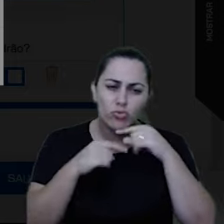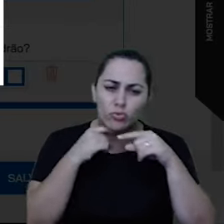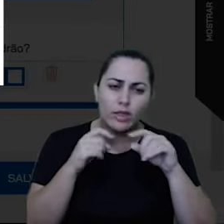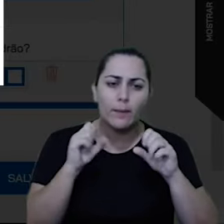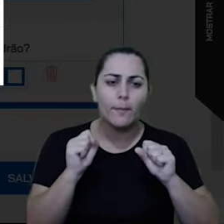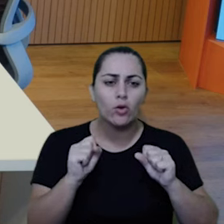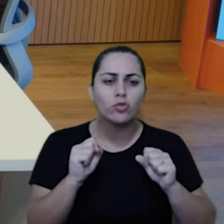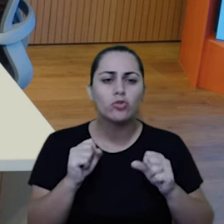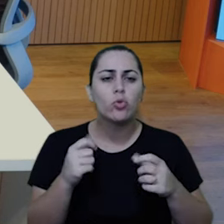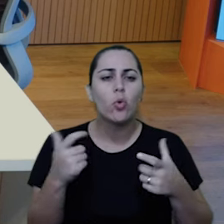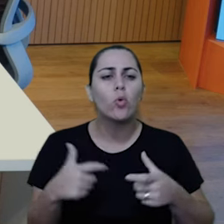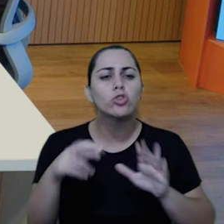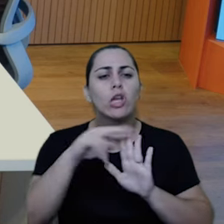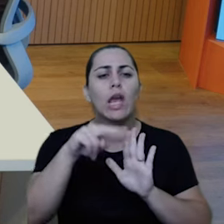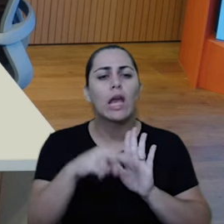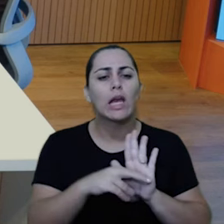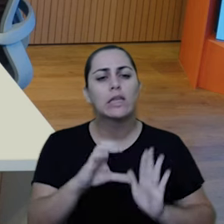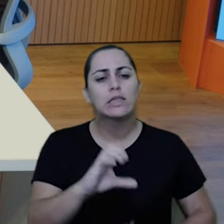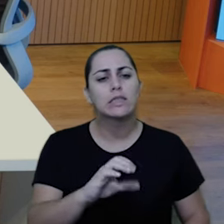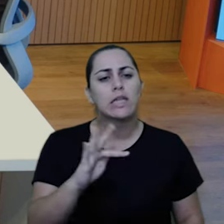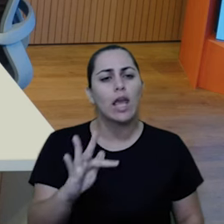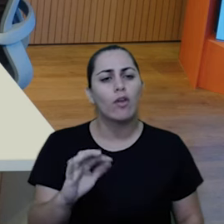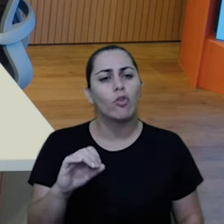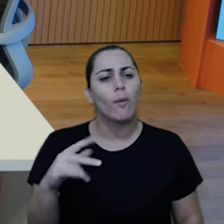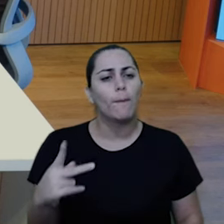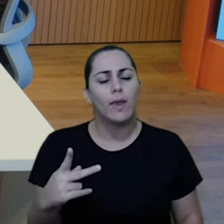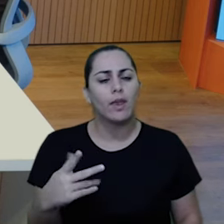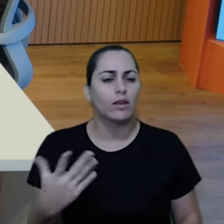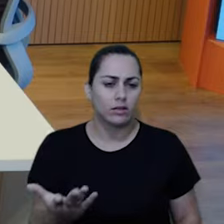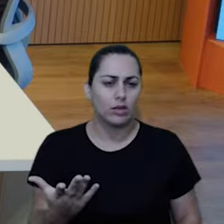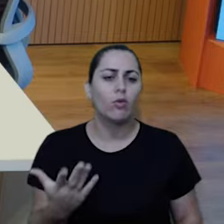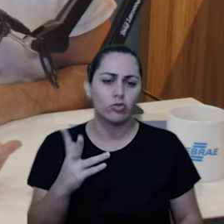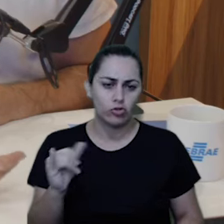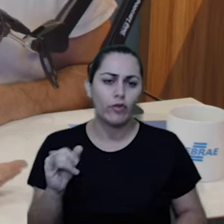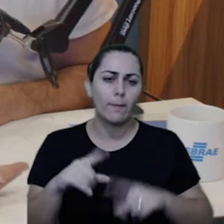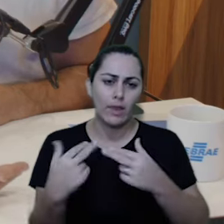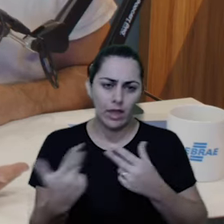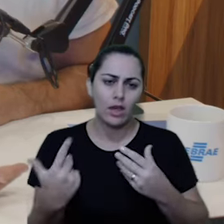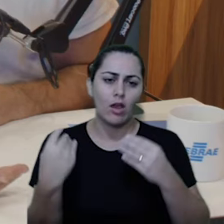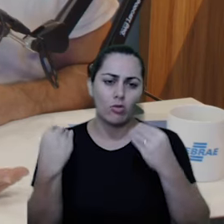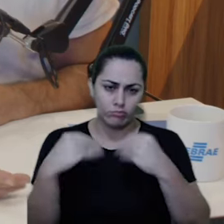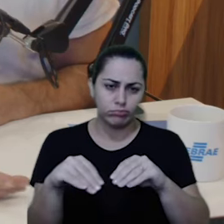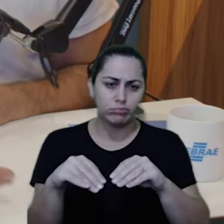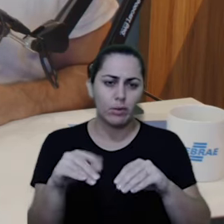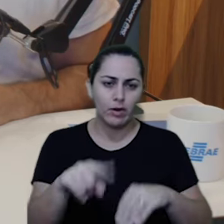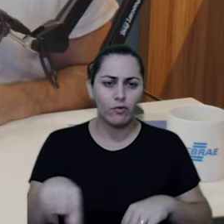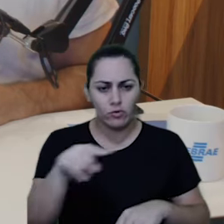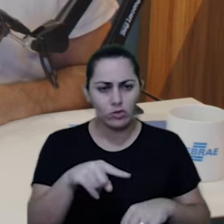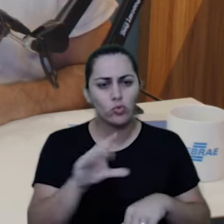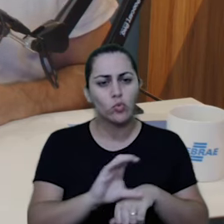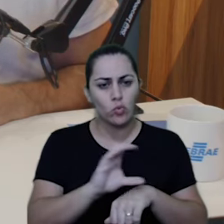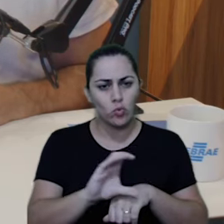clientes onde eles vão encontrar essa regra da da cfop nós vamos disponibilizar o material Ah tem